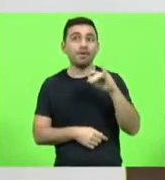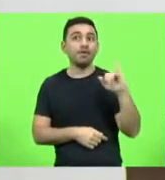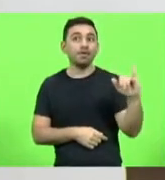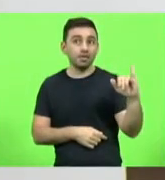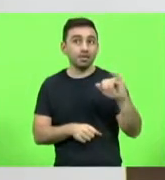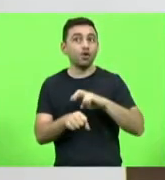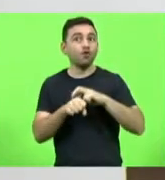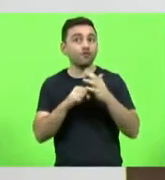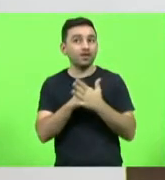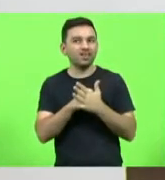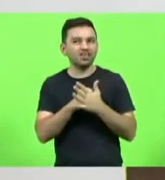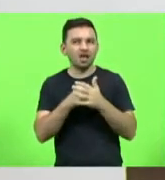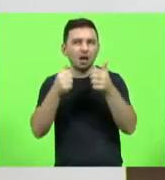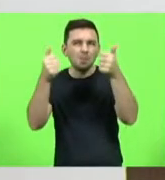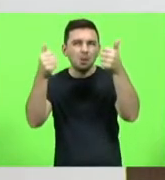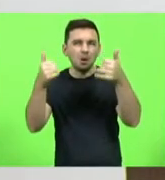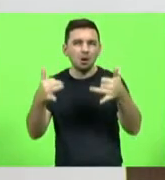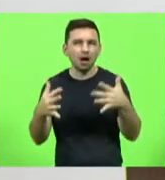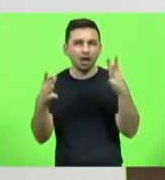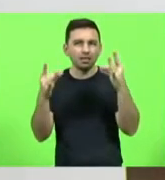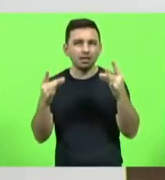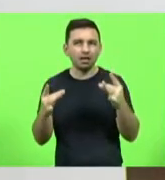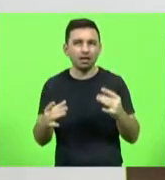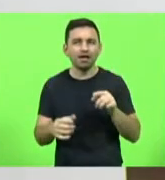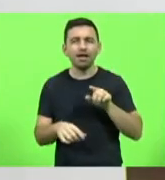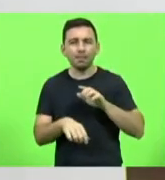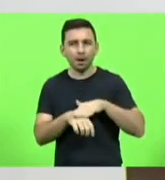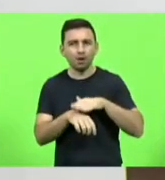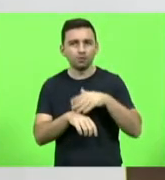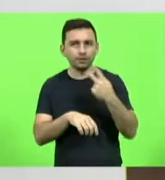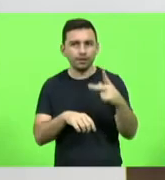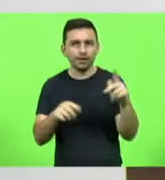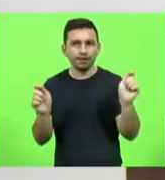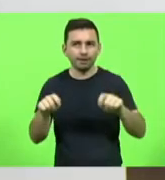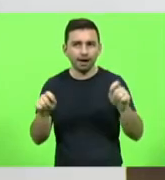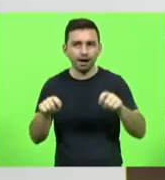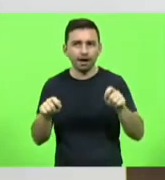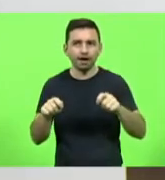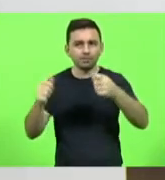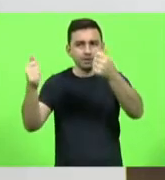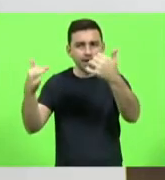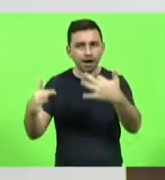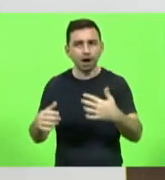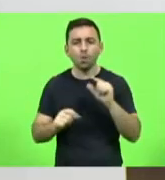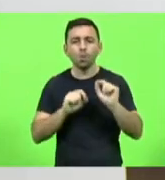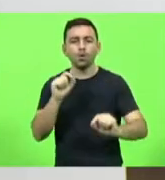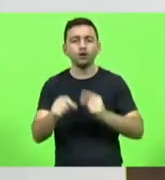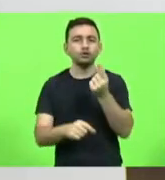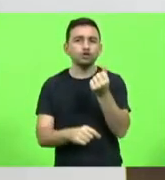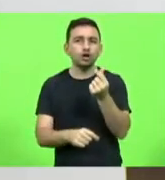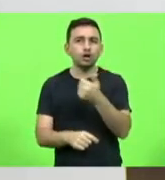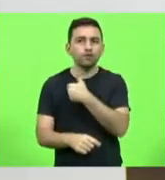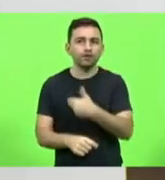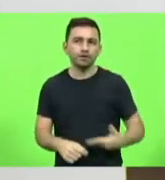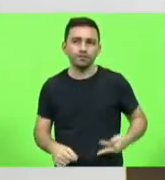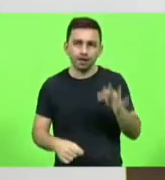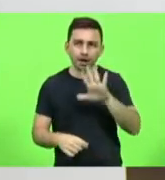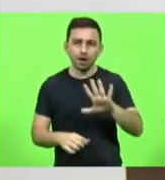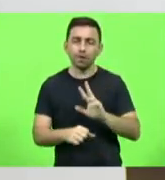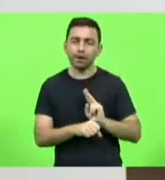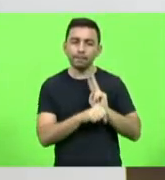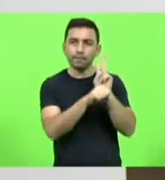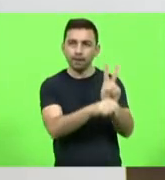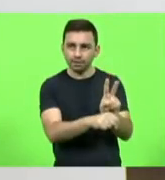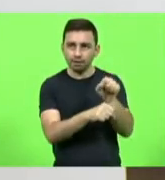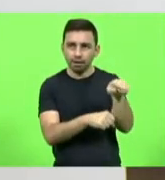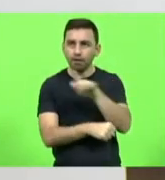Estão bem explicadinhos mesmo, parabéns, ele pode explicar certinho o que foi feito com os recursos do governo federal. Então, pode emprestar lá para o governador,